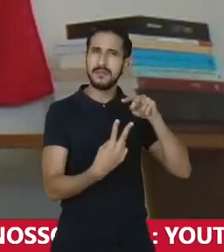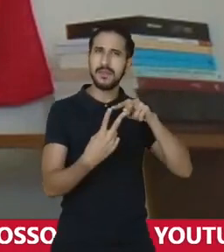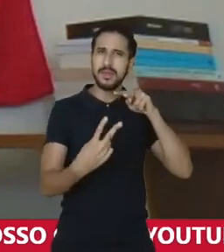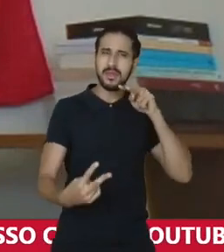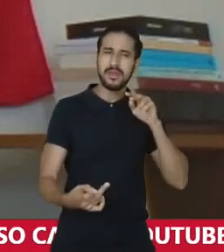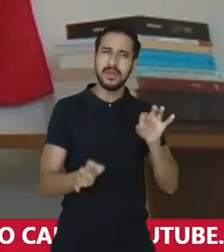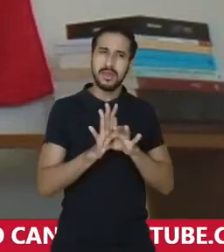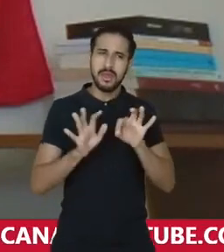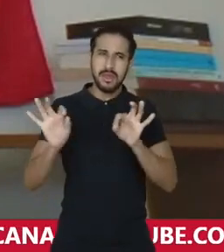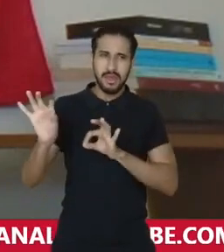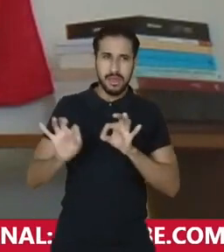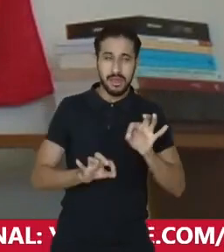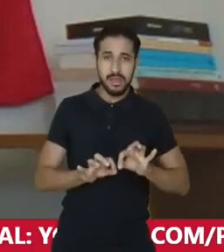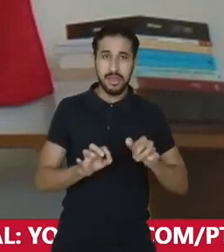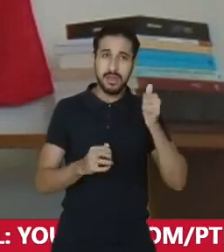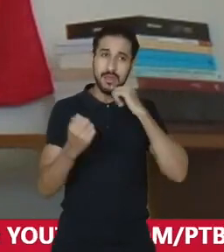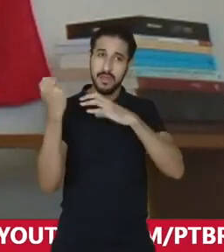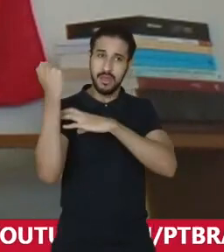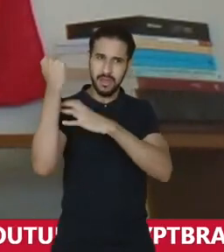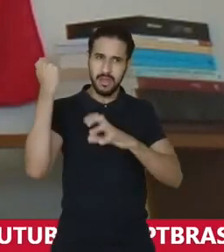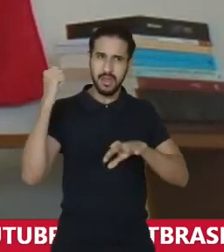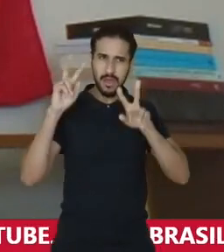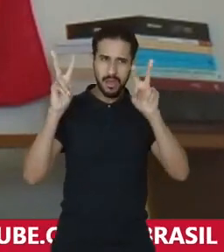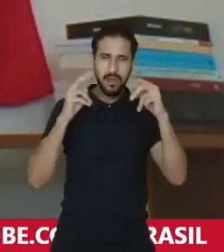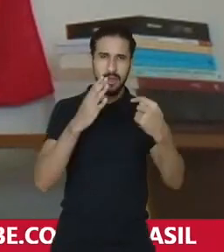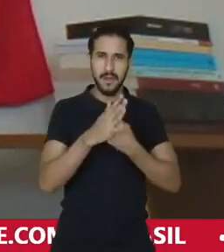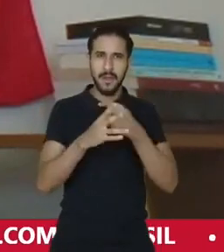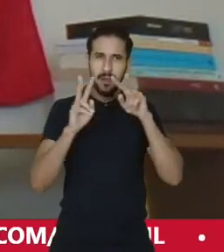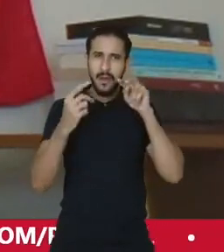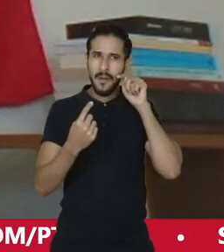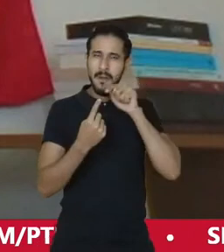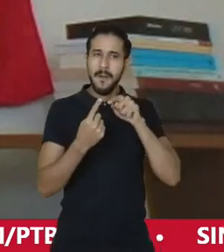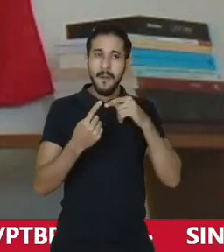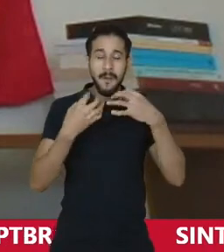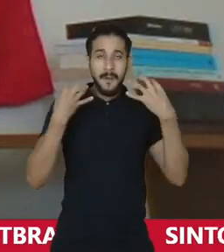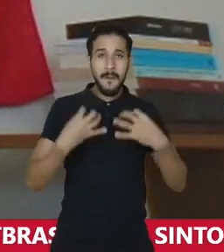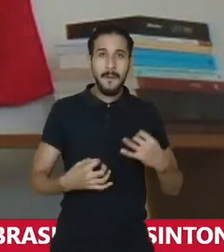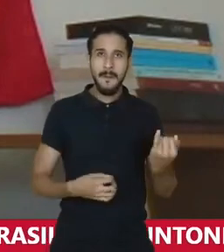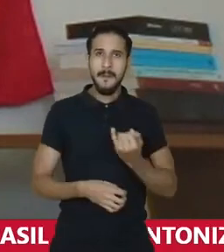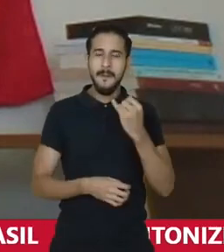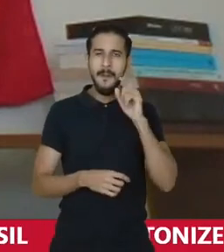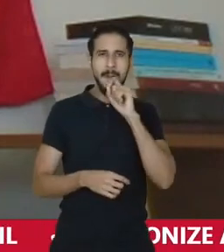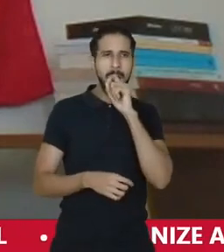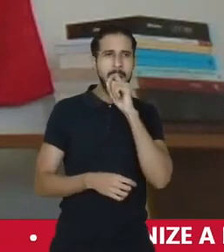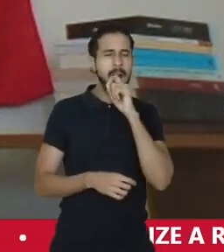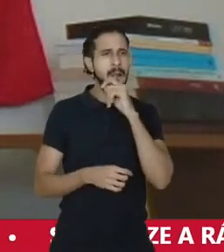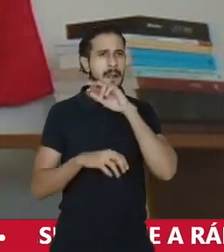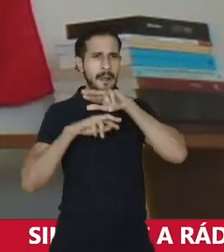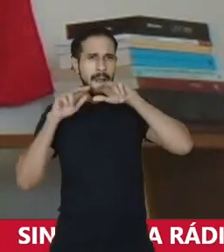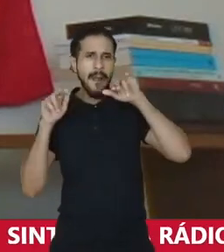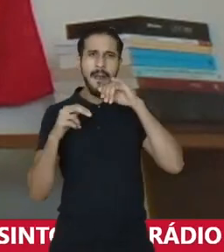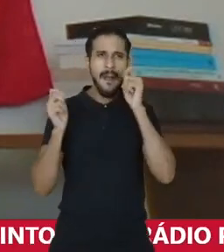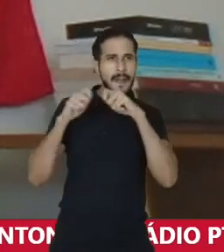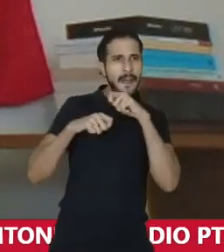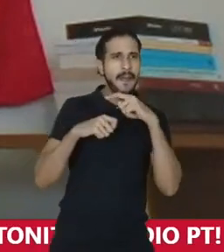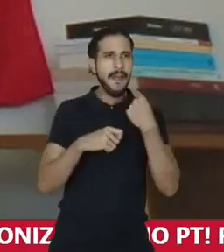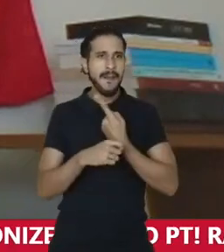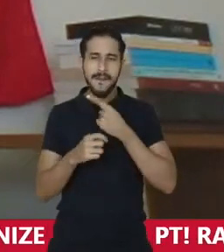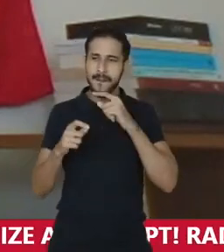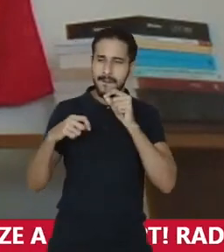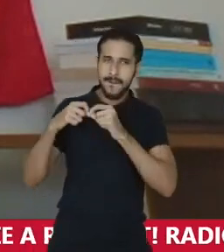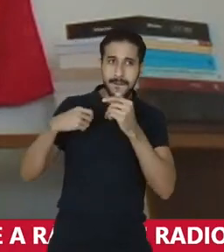vista da organização feminista, e a sua pergunta nesse sentido é super pertinente, muitas alternativas que têm